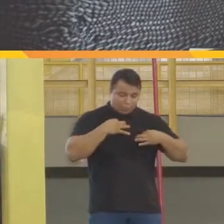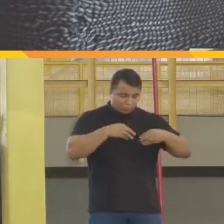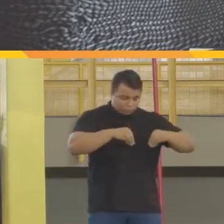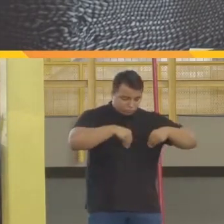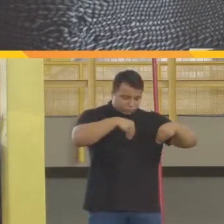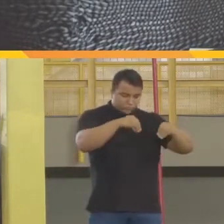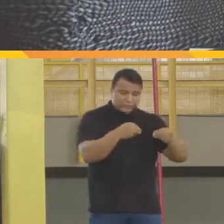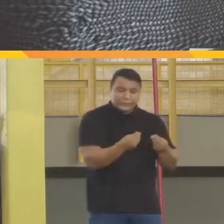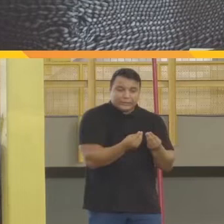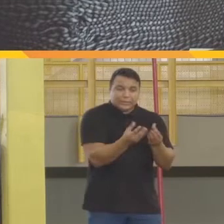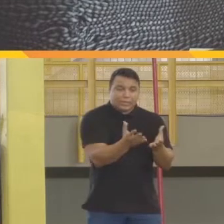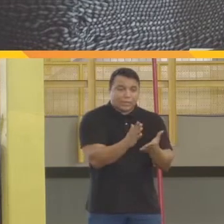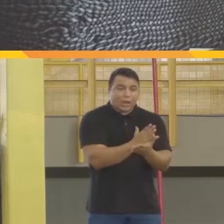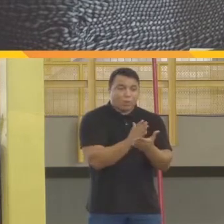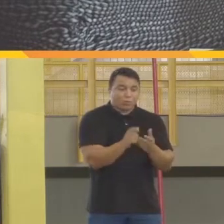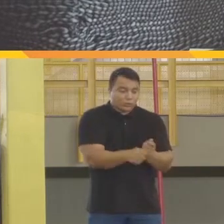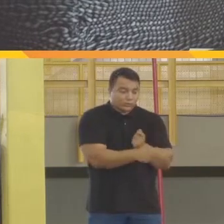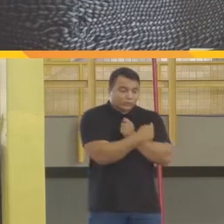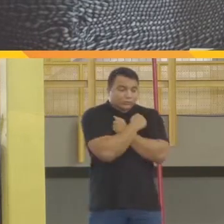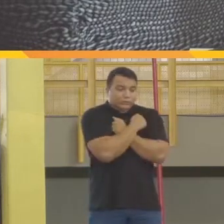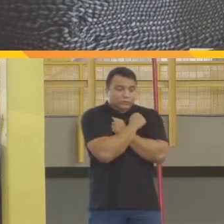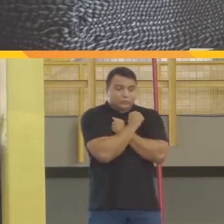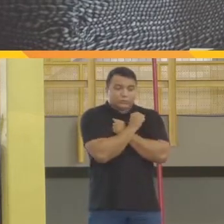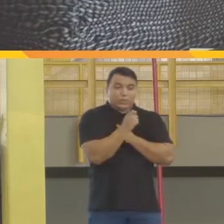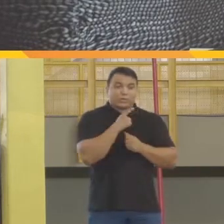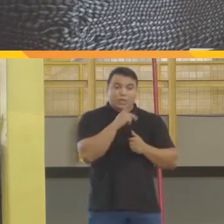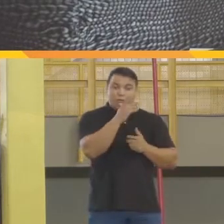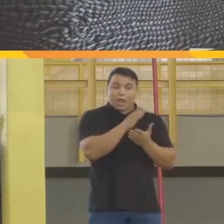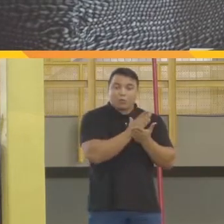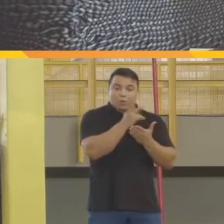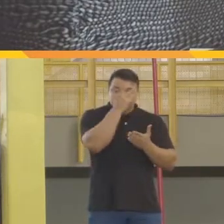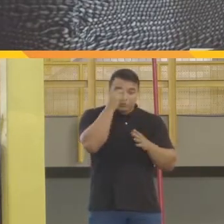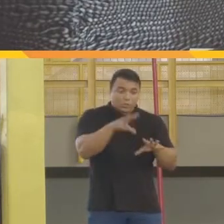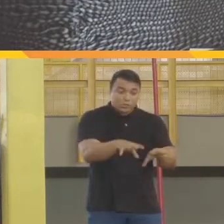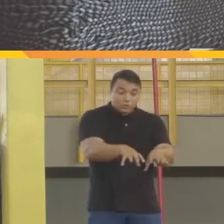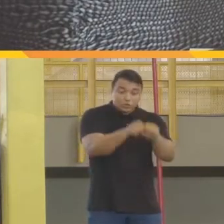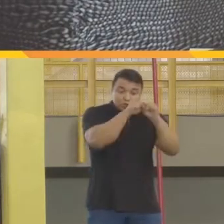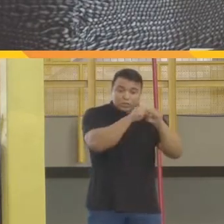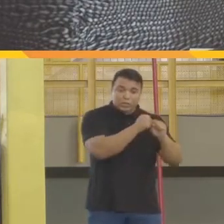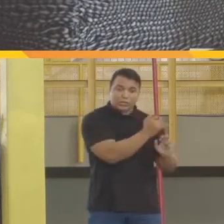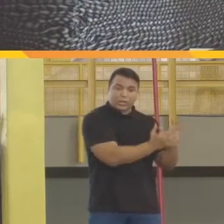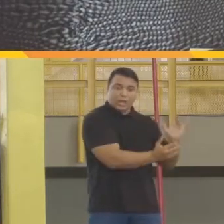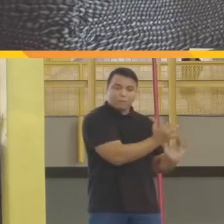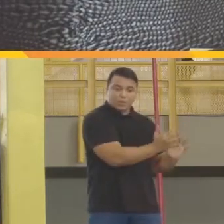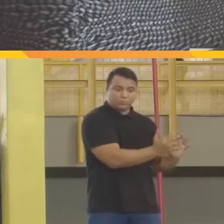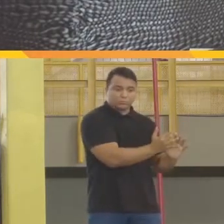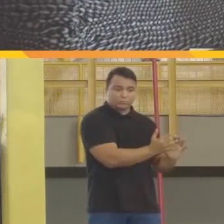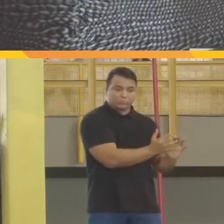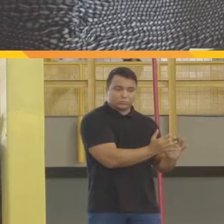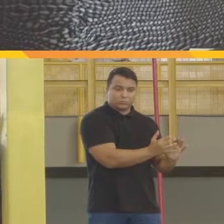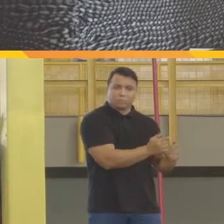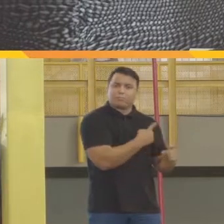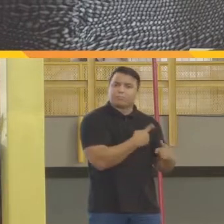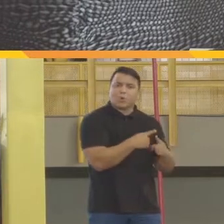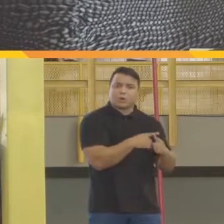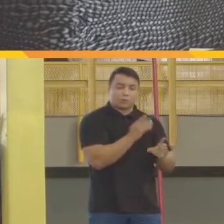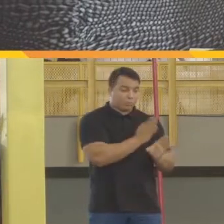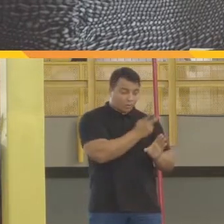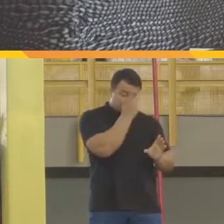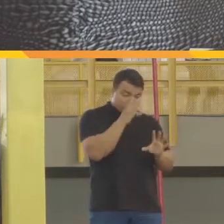doados, existem pessoas que hoje estão tomando e queimando esses cobertores, porque essas pessoas não